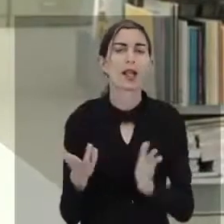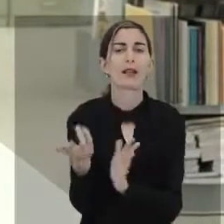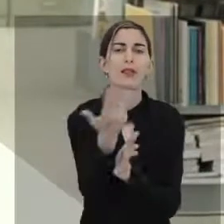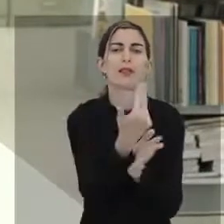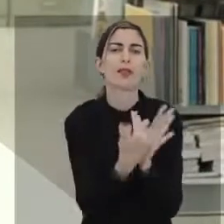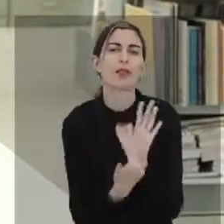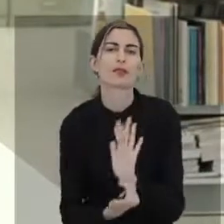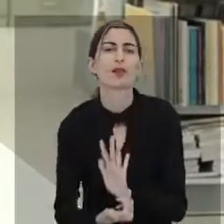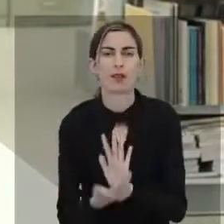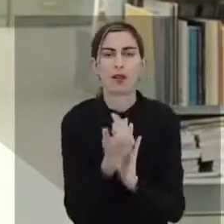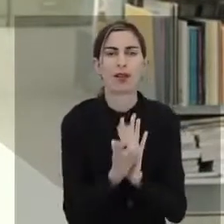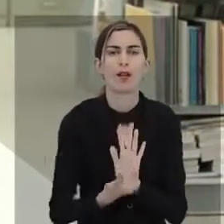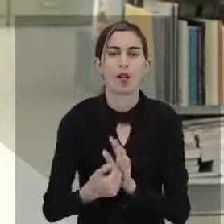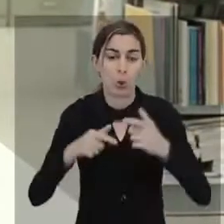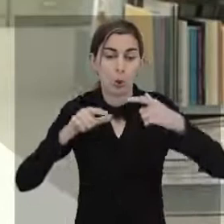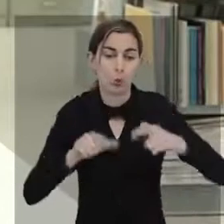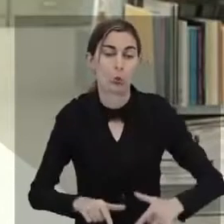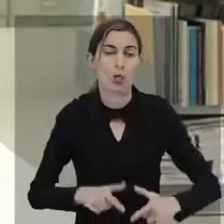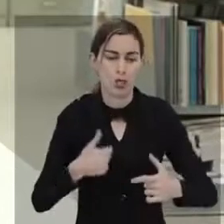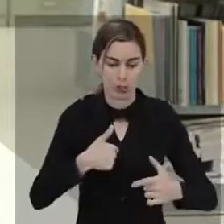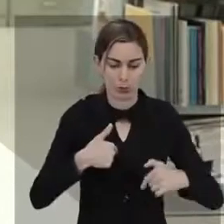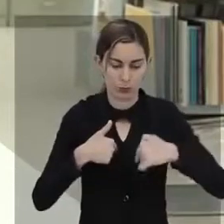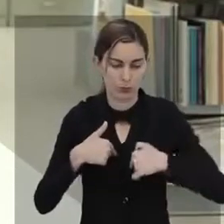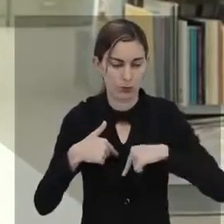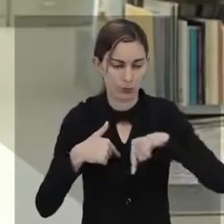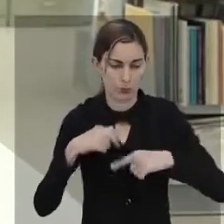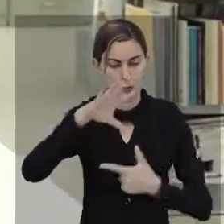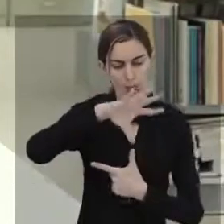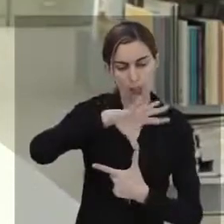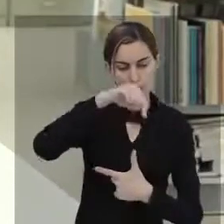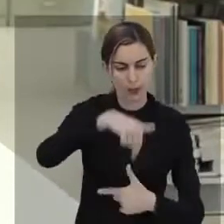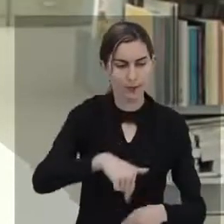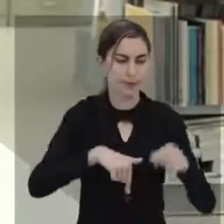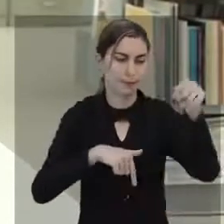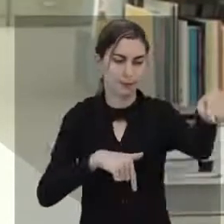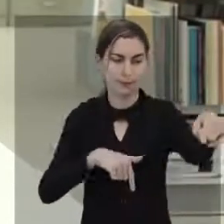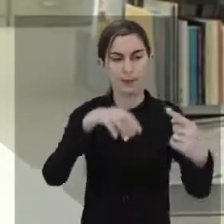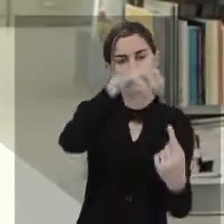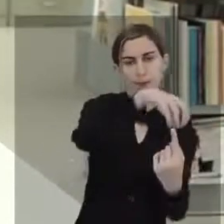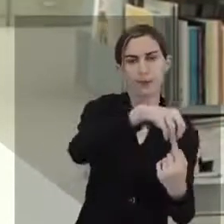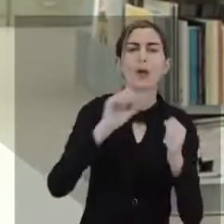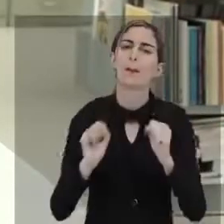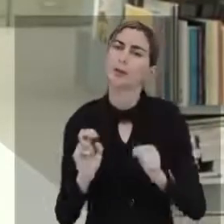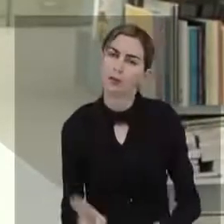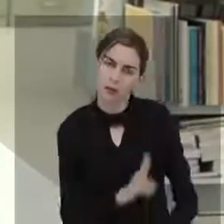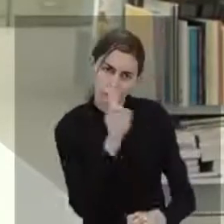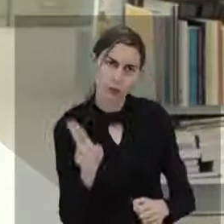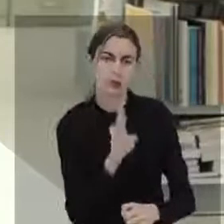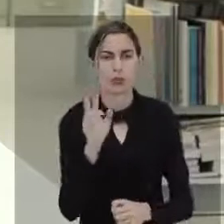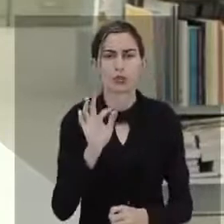desenhar a posição que o usuário está no mapa. Então você pode fazer uso dessa função